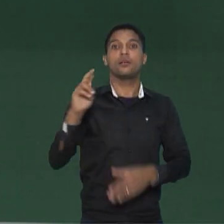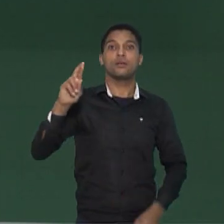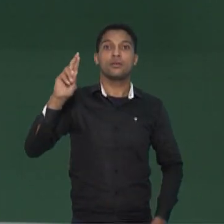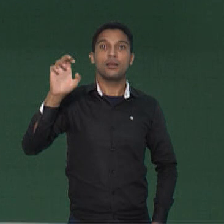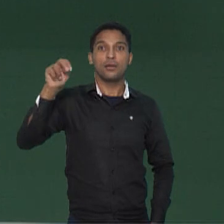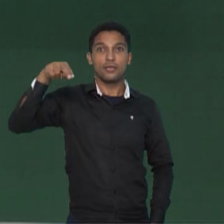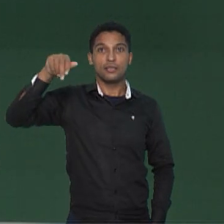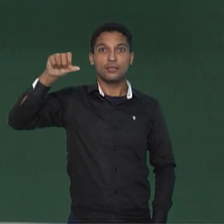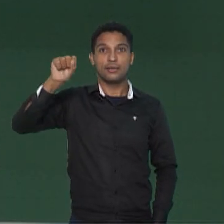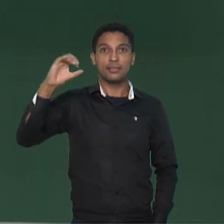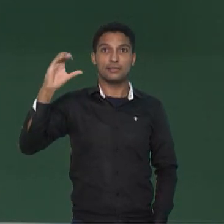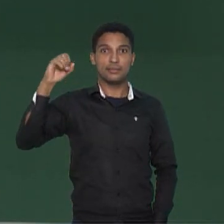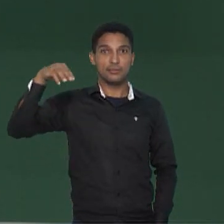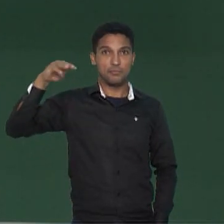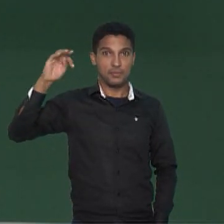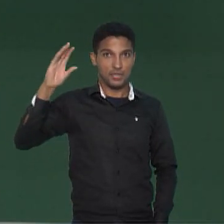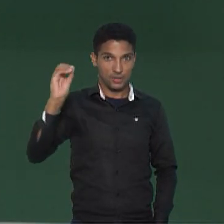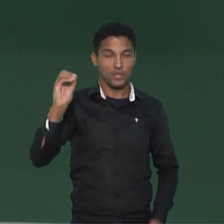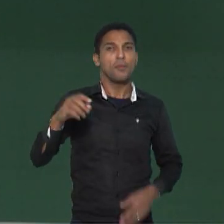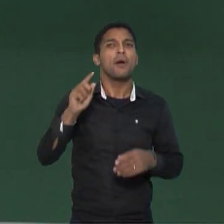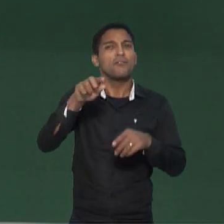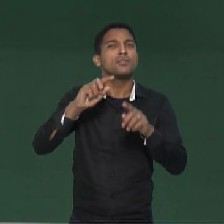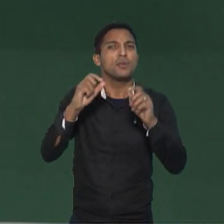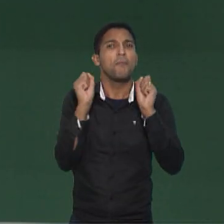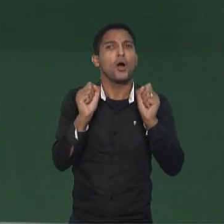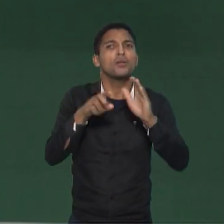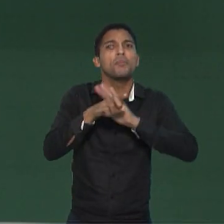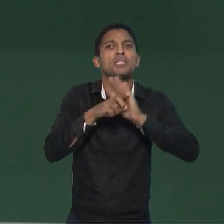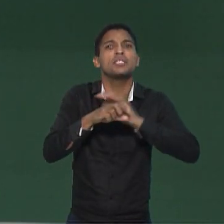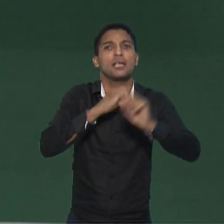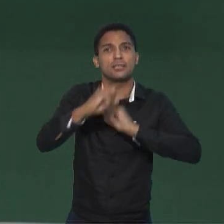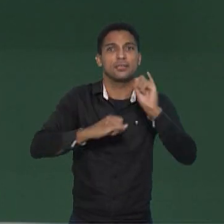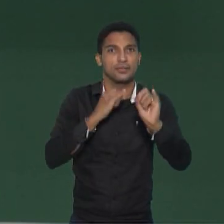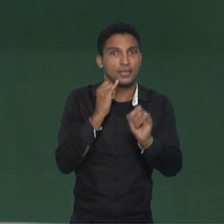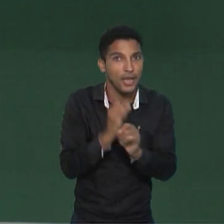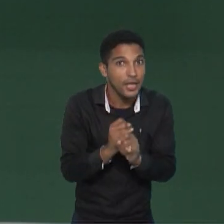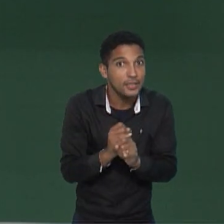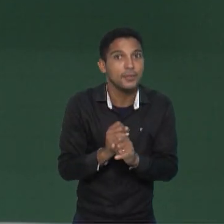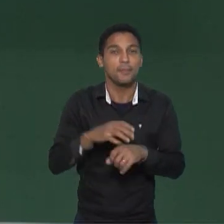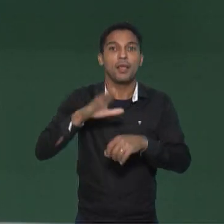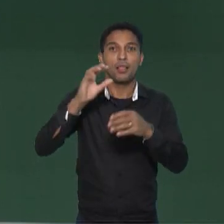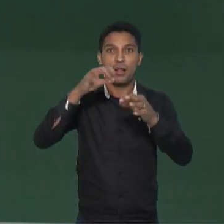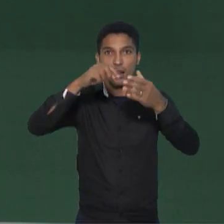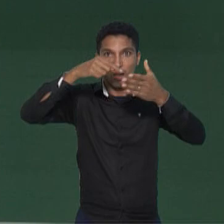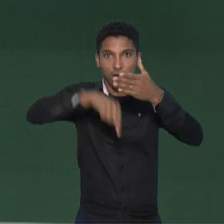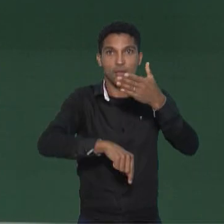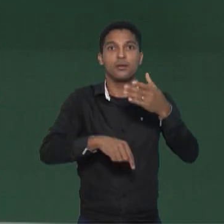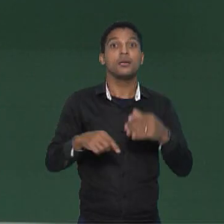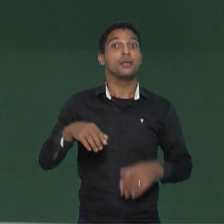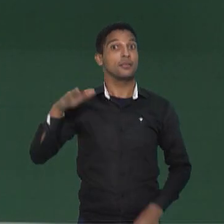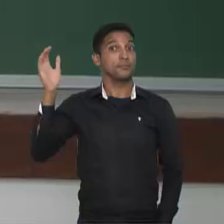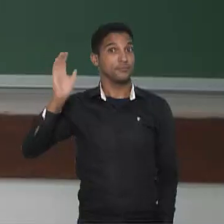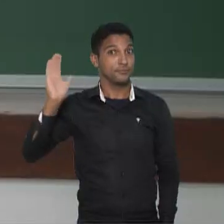das suas obras, tudo. Vale a pena você consultar na internet. E até a próxima, se Deus quiser, pessoal. Tchau!